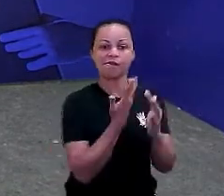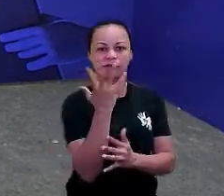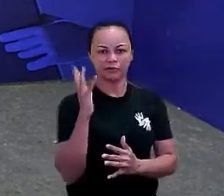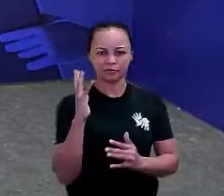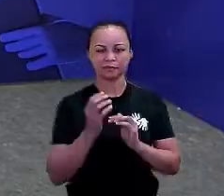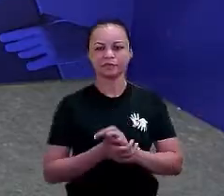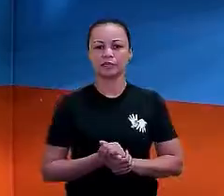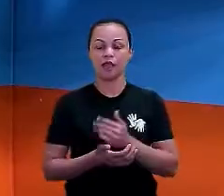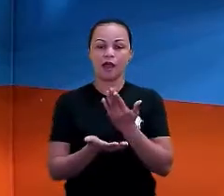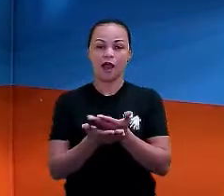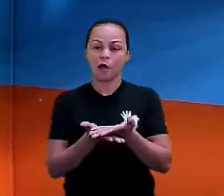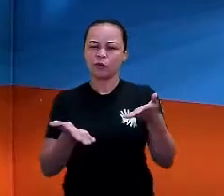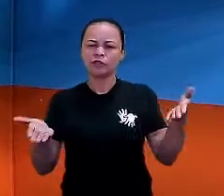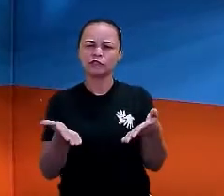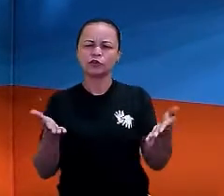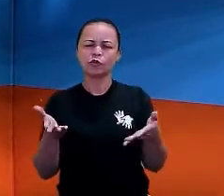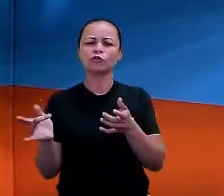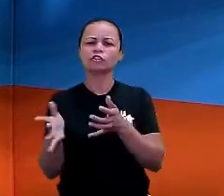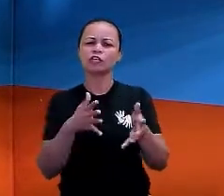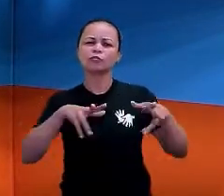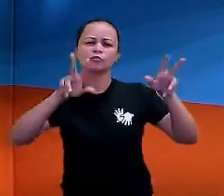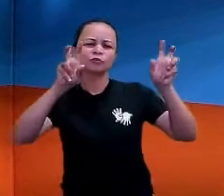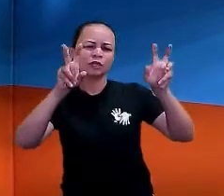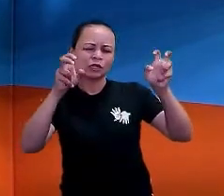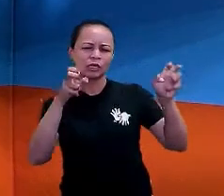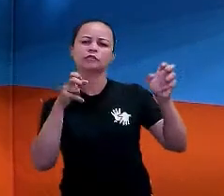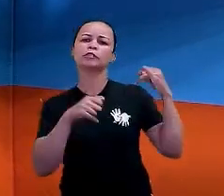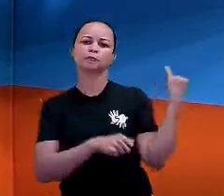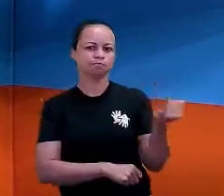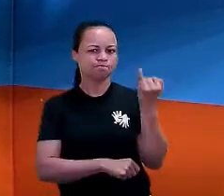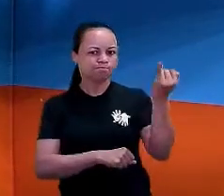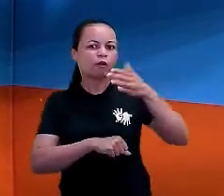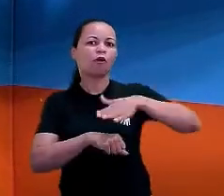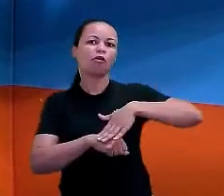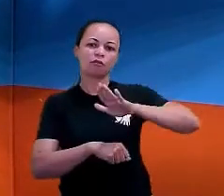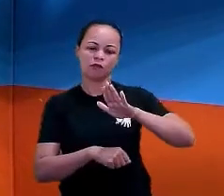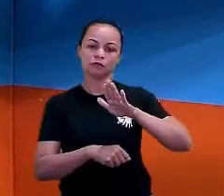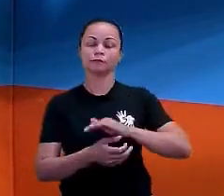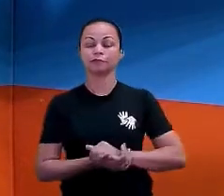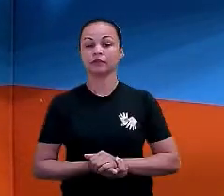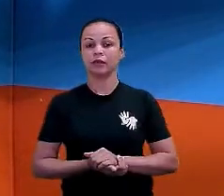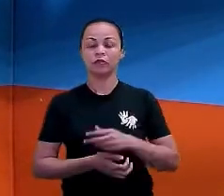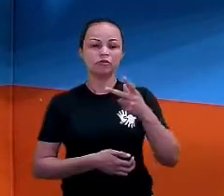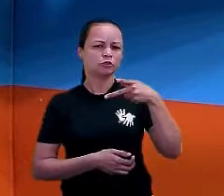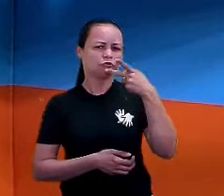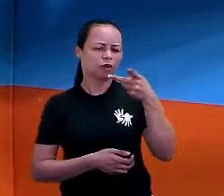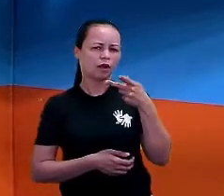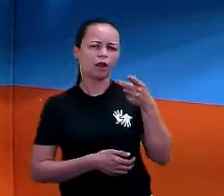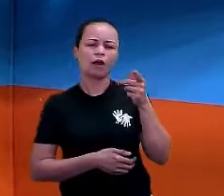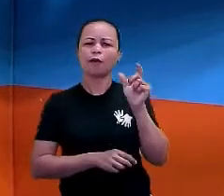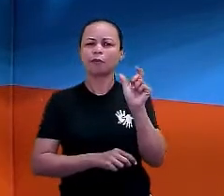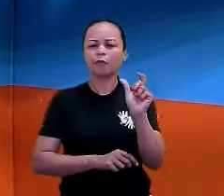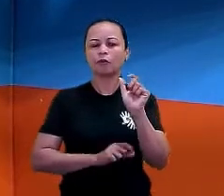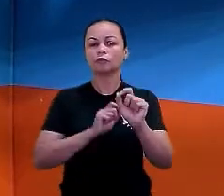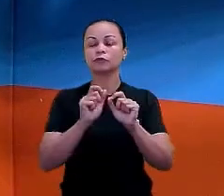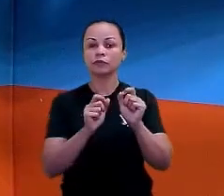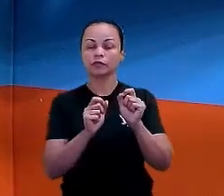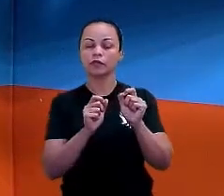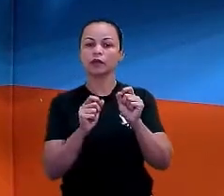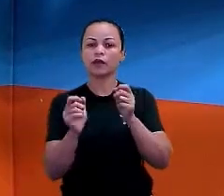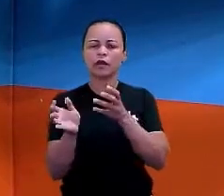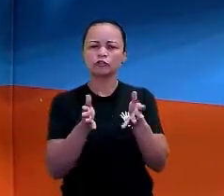hoje, iremos tratar sobre uma temática de extrema relevância, certo? Nós iremos falar um pouco a respeito